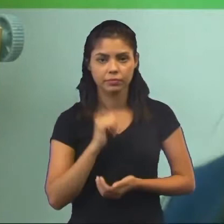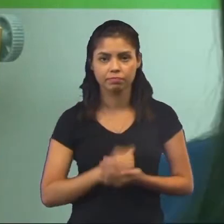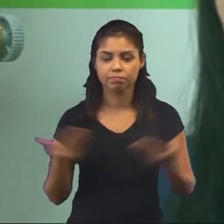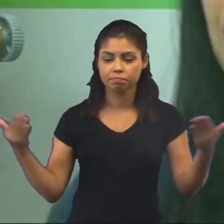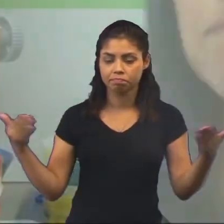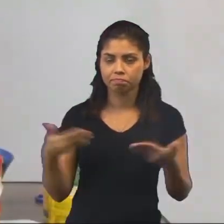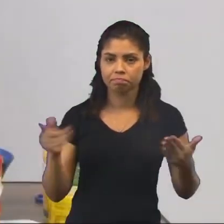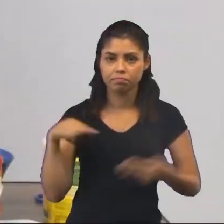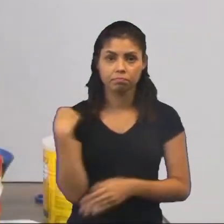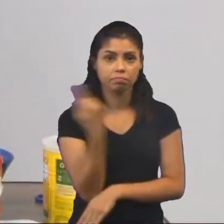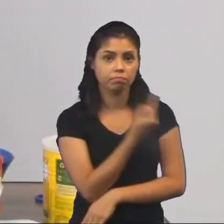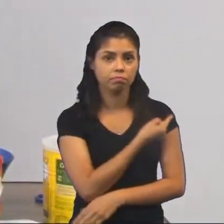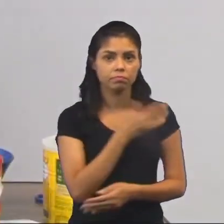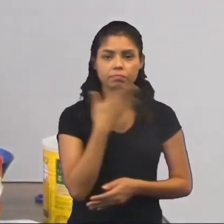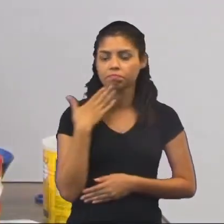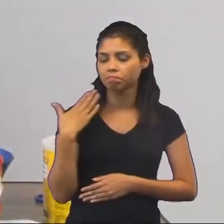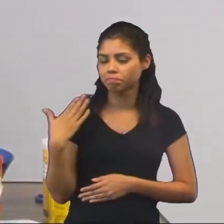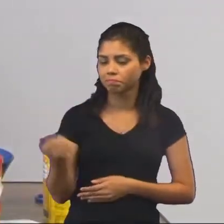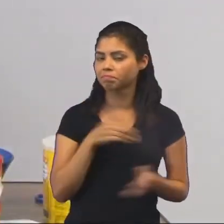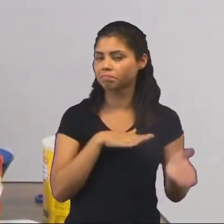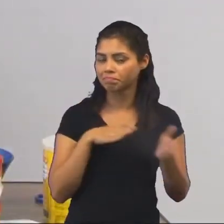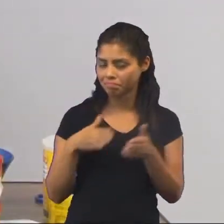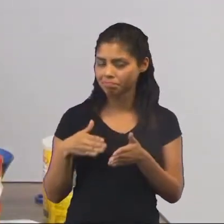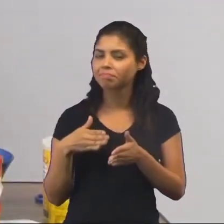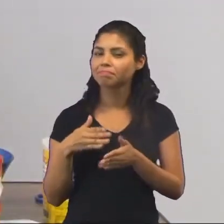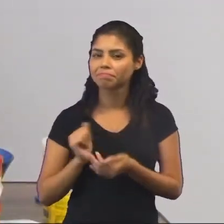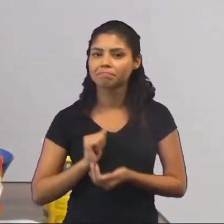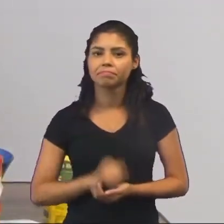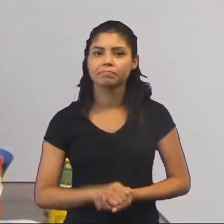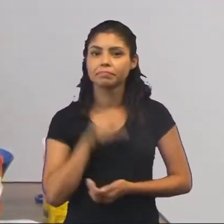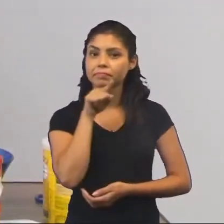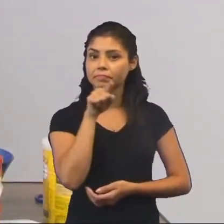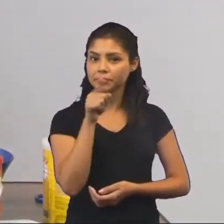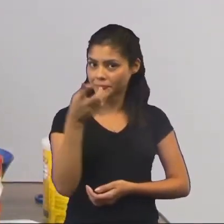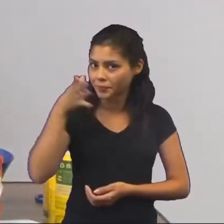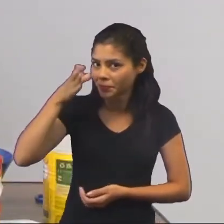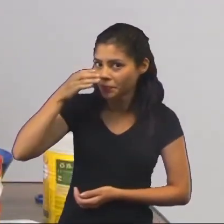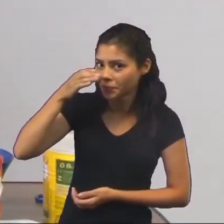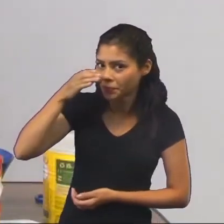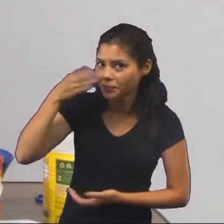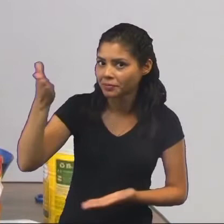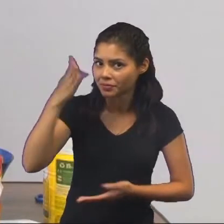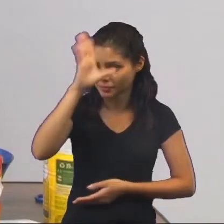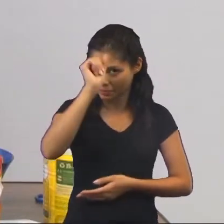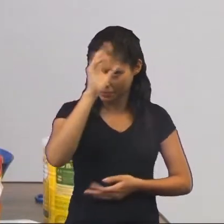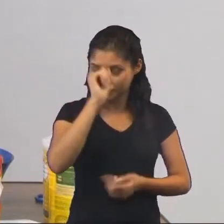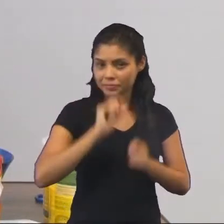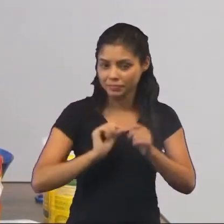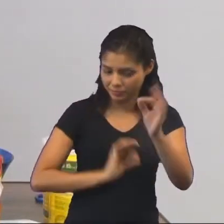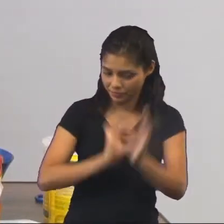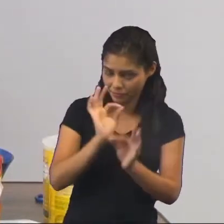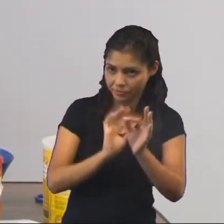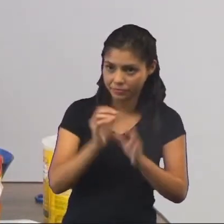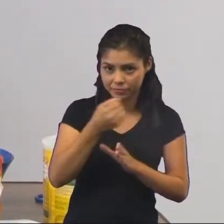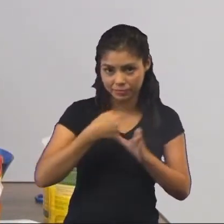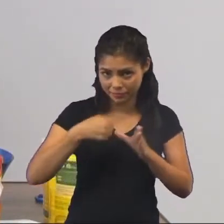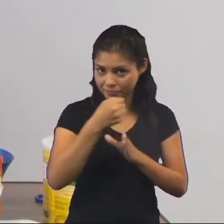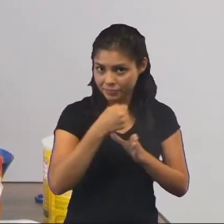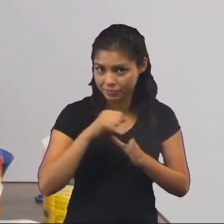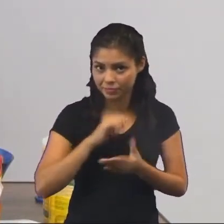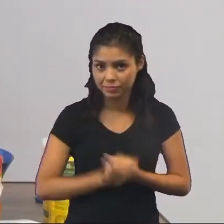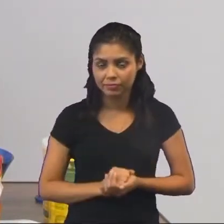agora, nós vamos para a melhor parte. Vocês estão curiosas para aprender a fazer esta